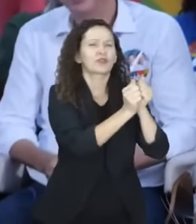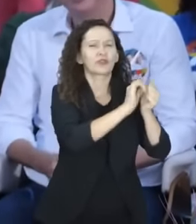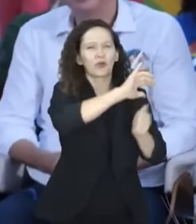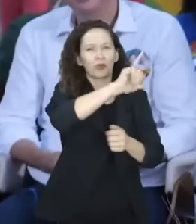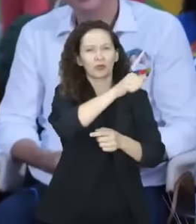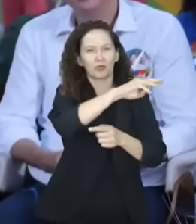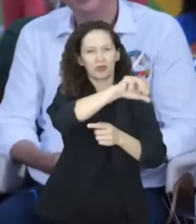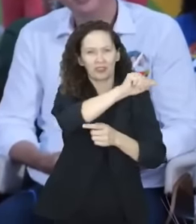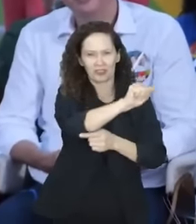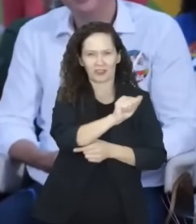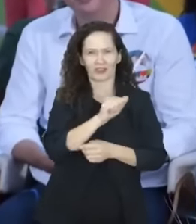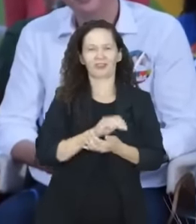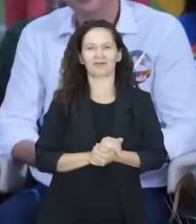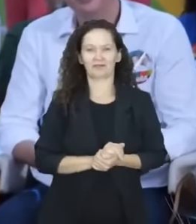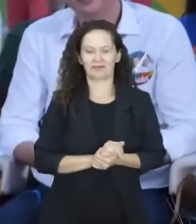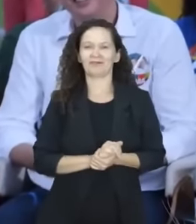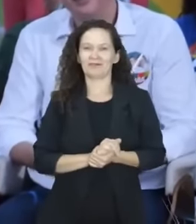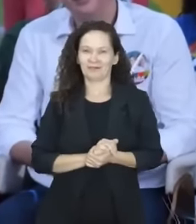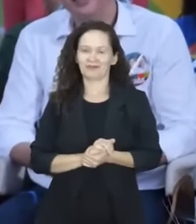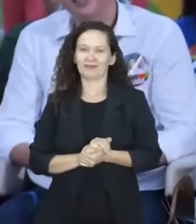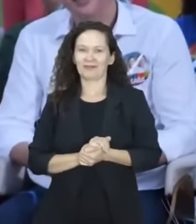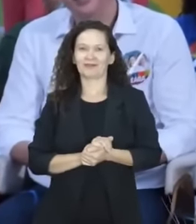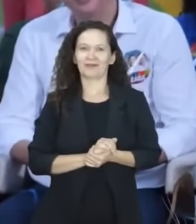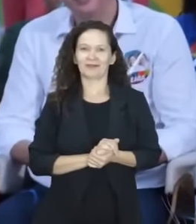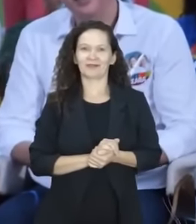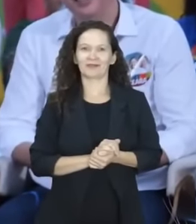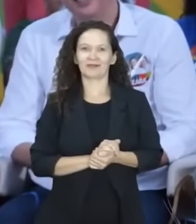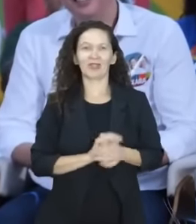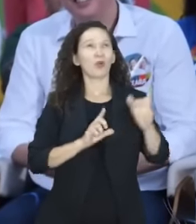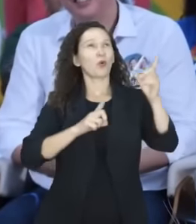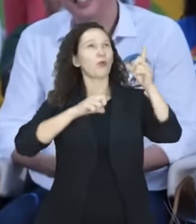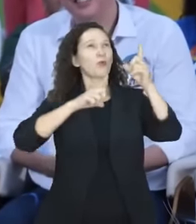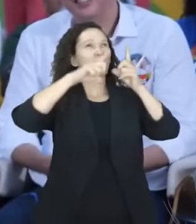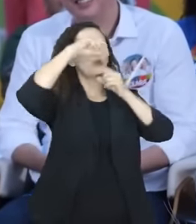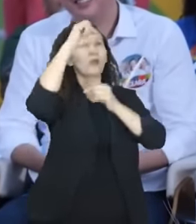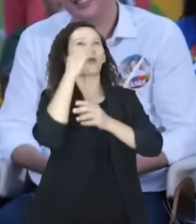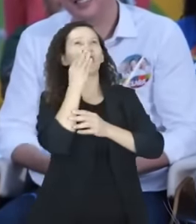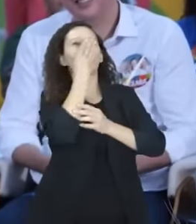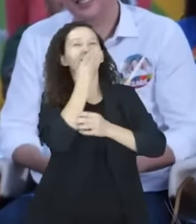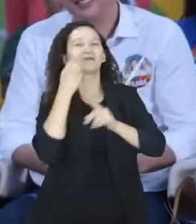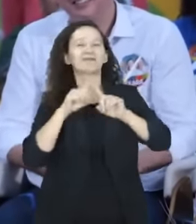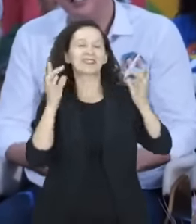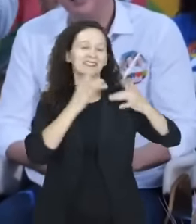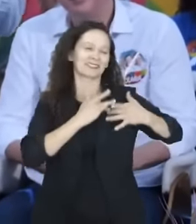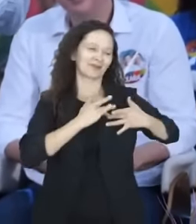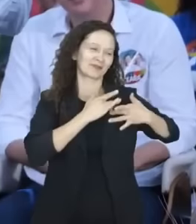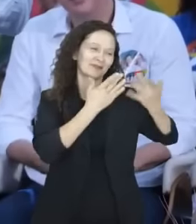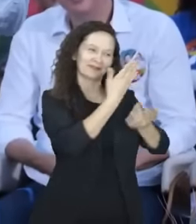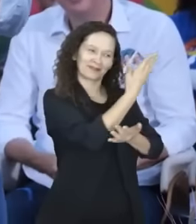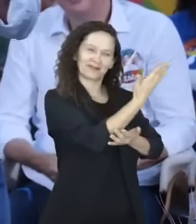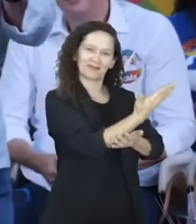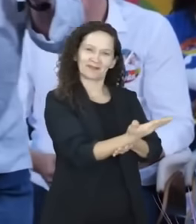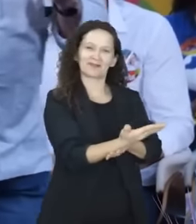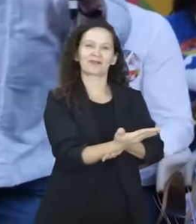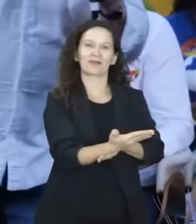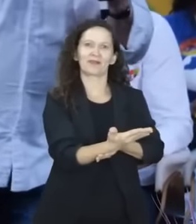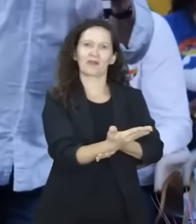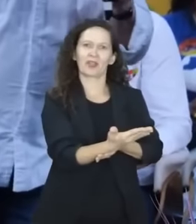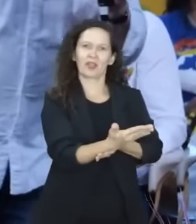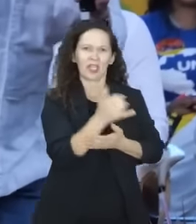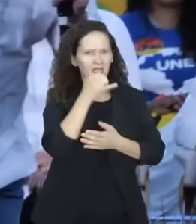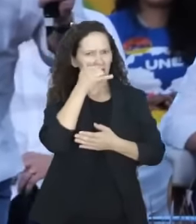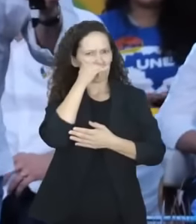Mas, pelo fato de eu me apaixonar por ela, não implica que diminuiu a